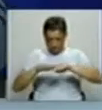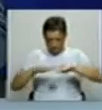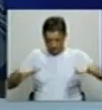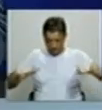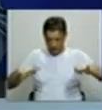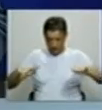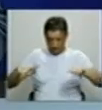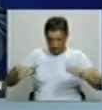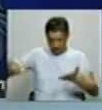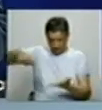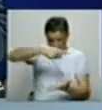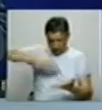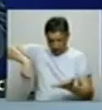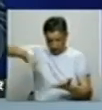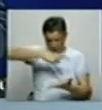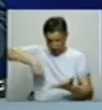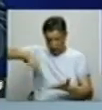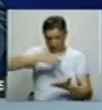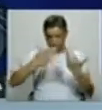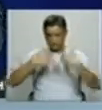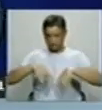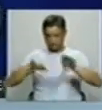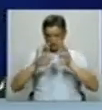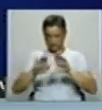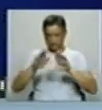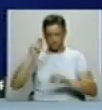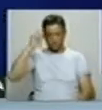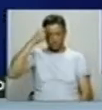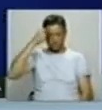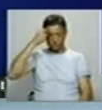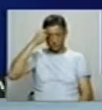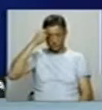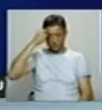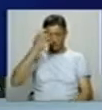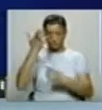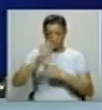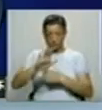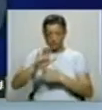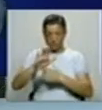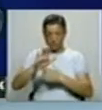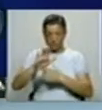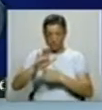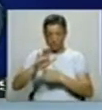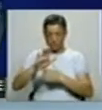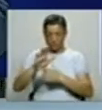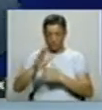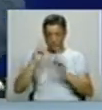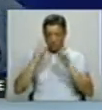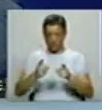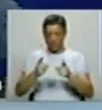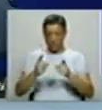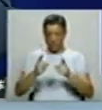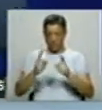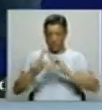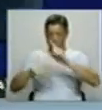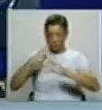circulares, mas quem é que afeta a órbita de um exoplaneta? É a gravidade, é, por exemplo, a presença, a chegada de um outro